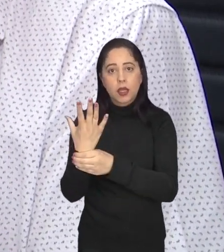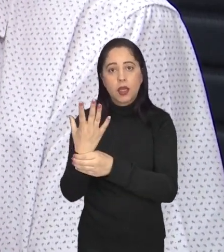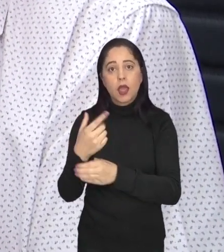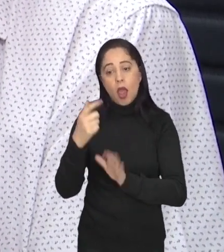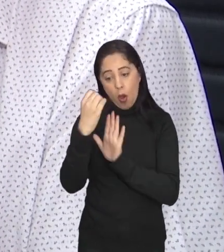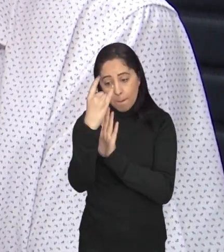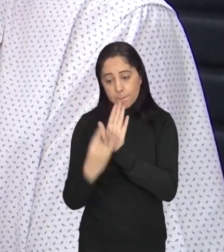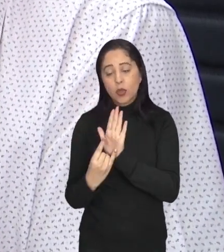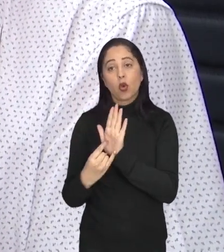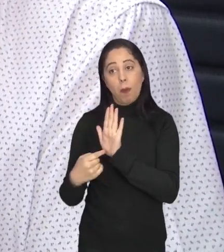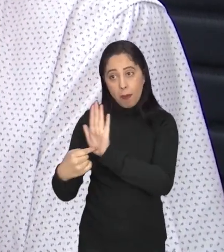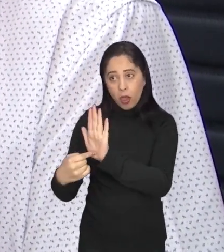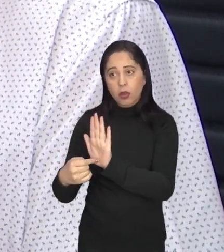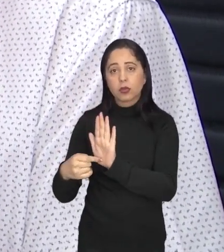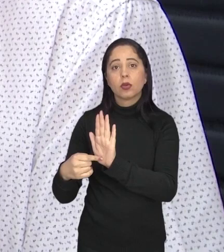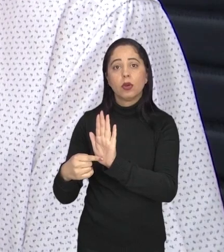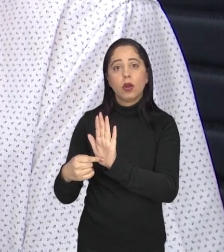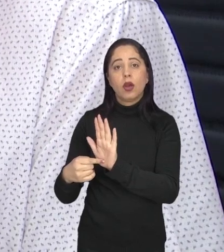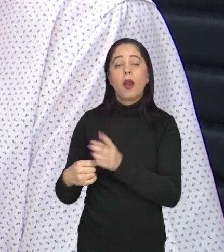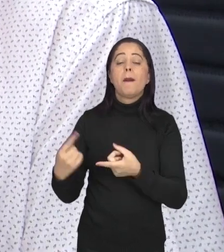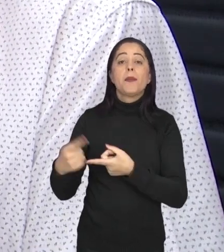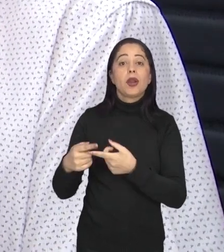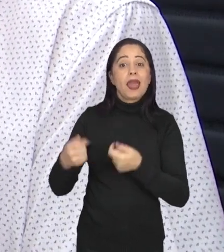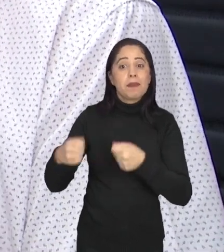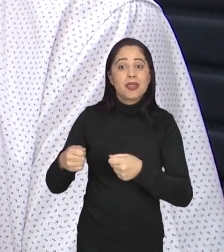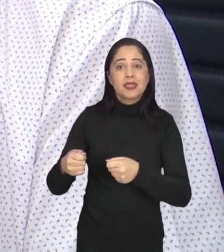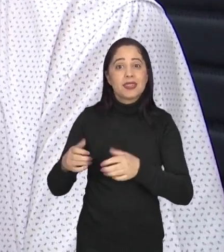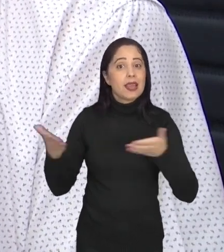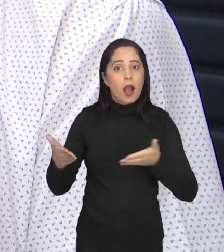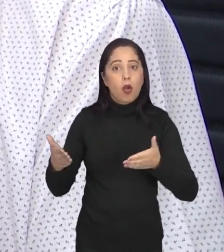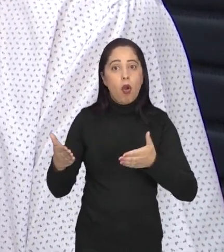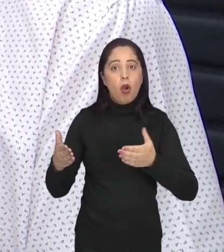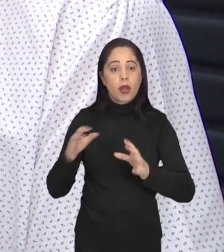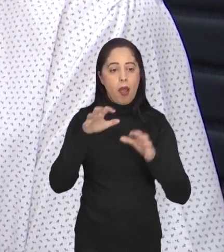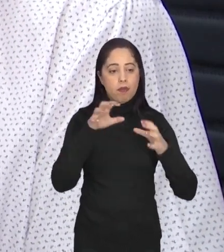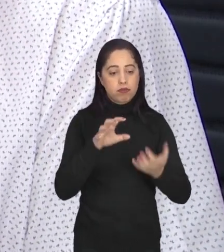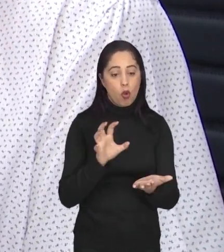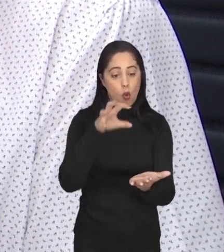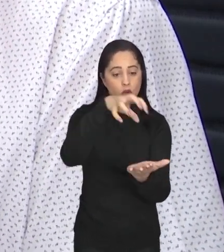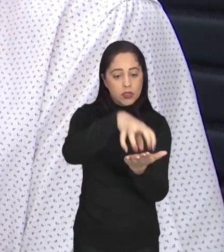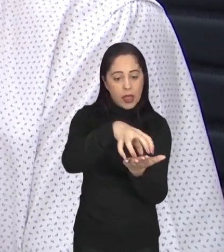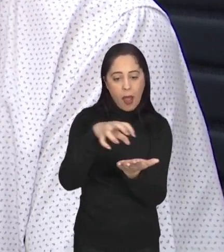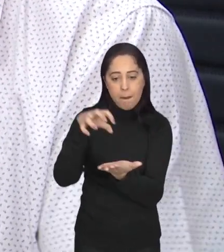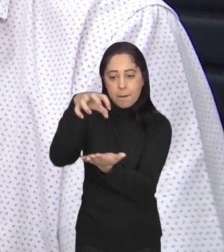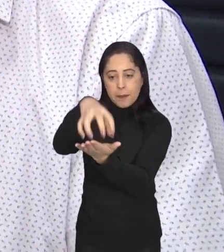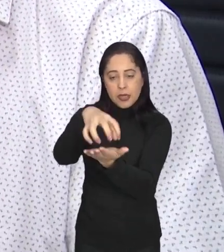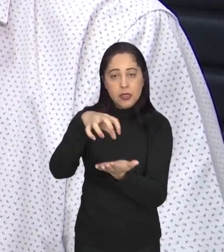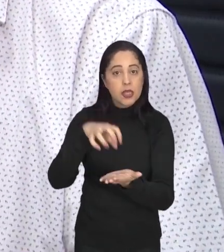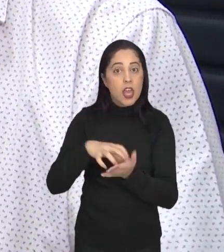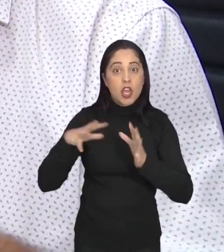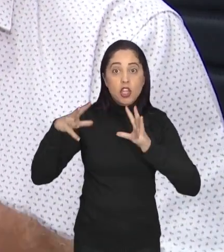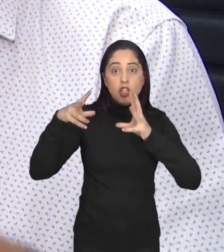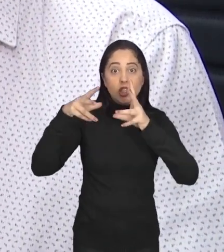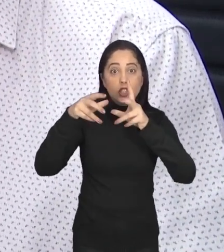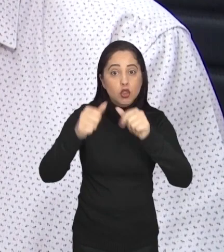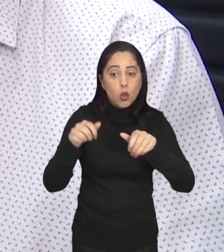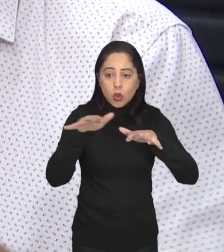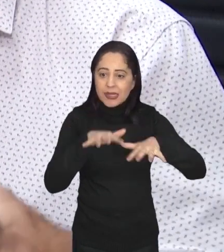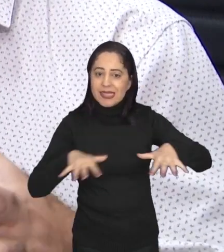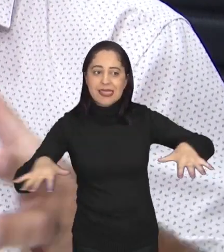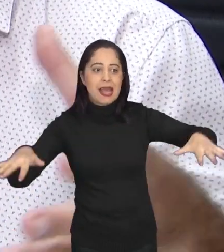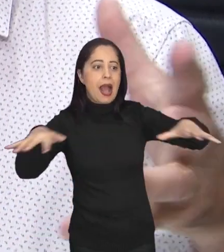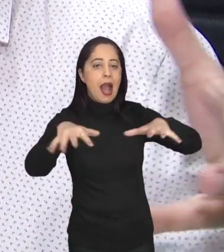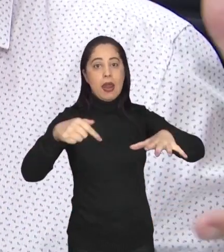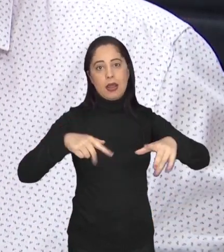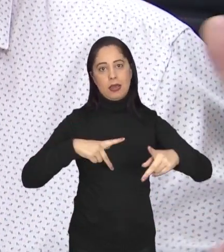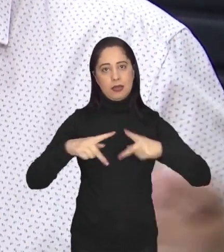bastante. Tem aqui o nosso documento, o nosso projeto de lei, para que a gente possa regionalizar, levar os CAPs adulto